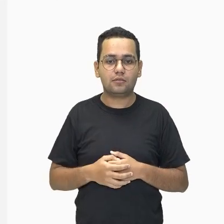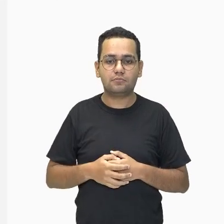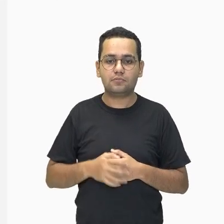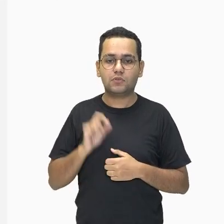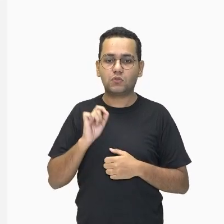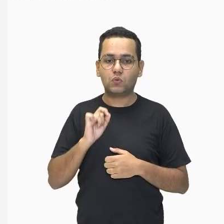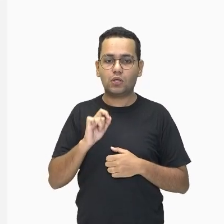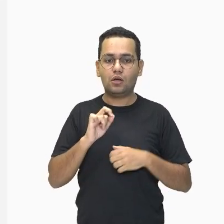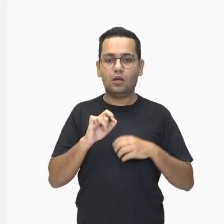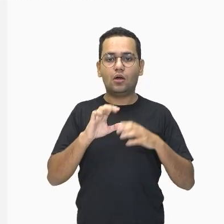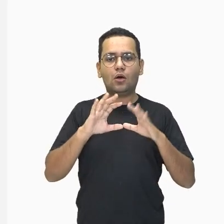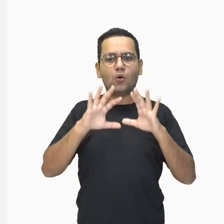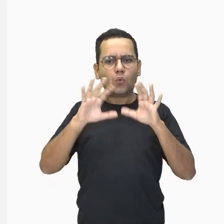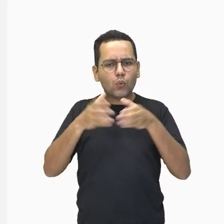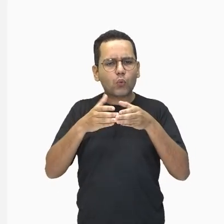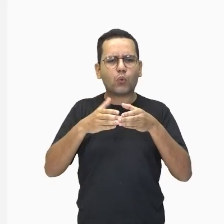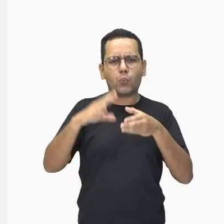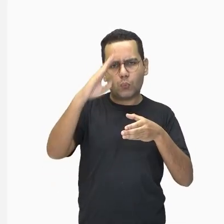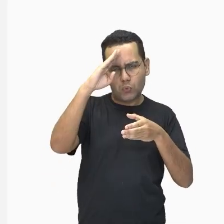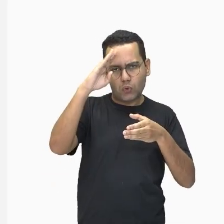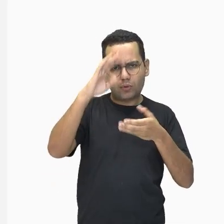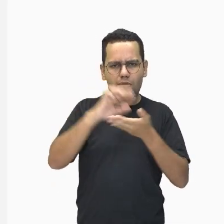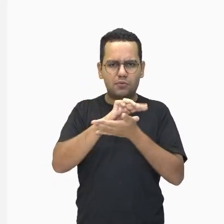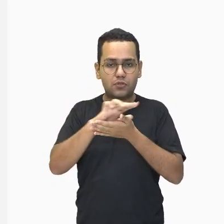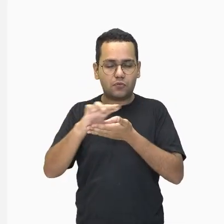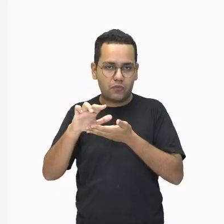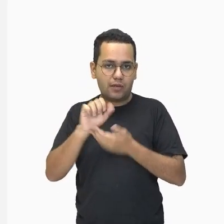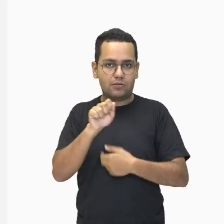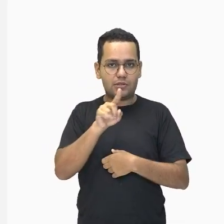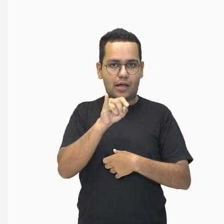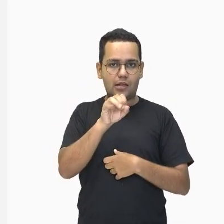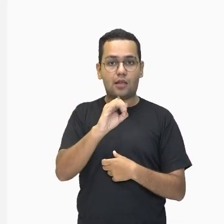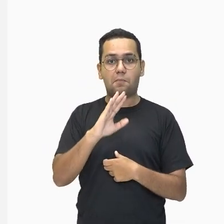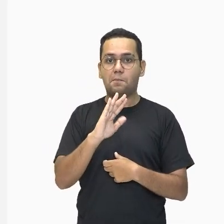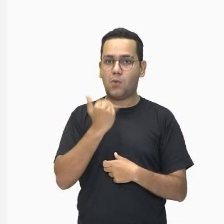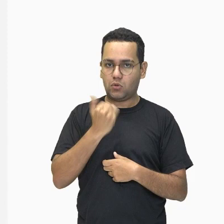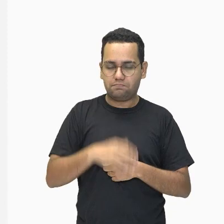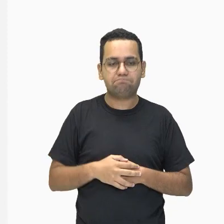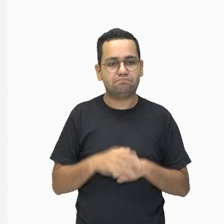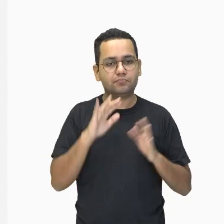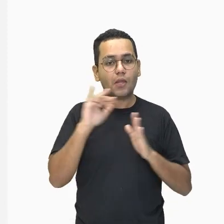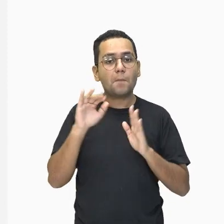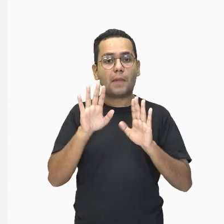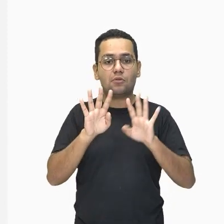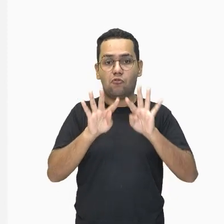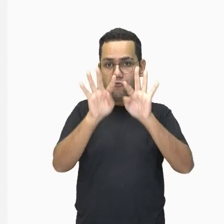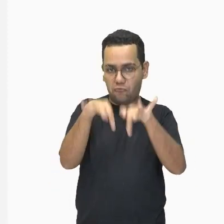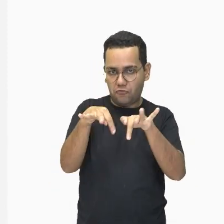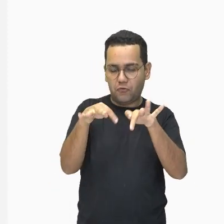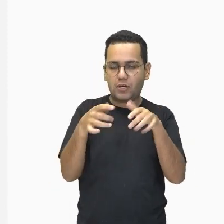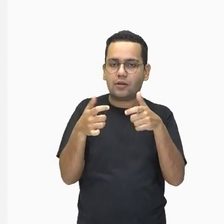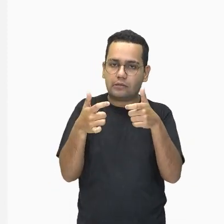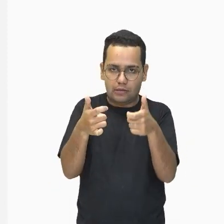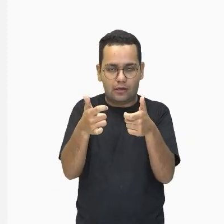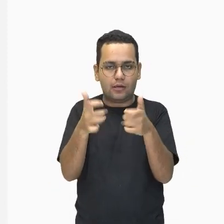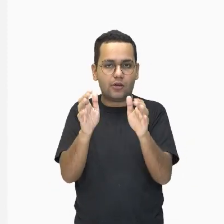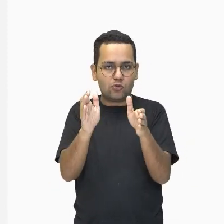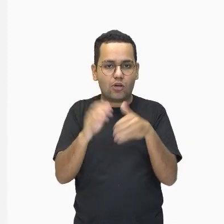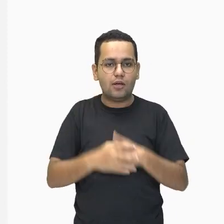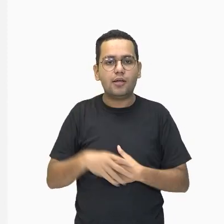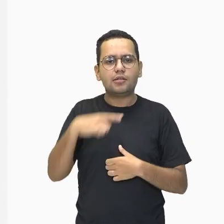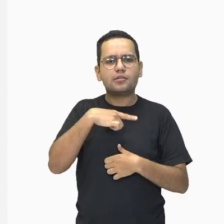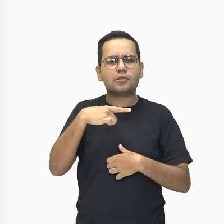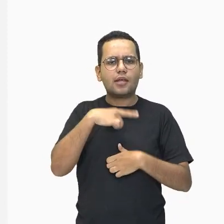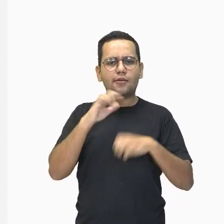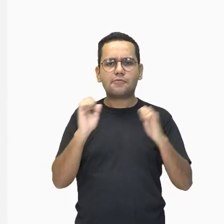Vamos adiante com o texto. Uma vez que o fim da guerra era iminente, começou então as conferências de